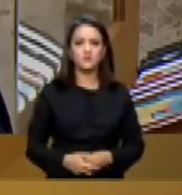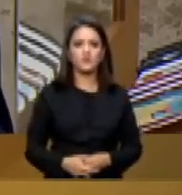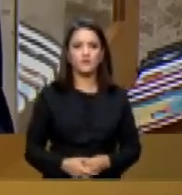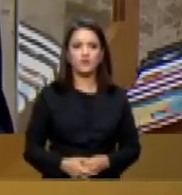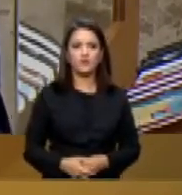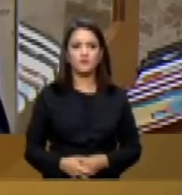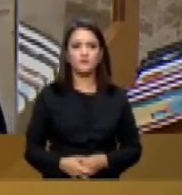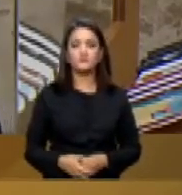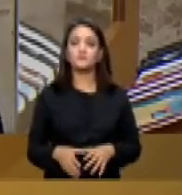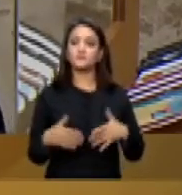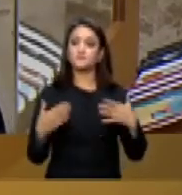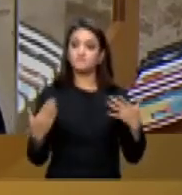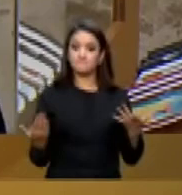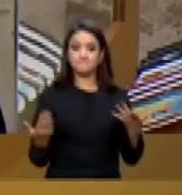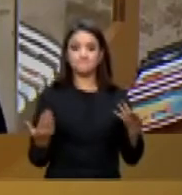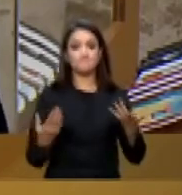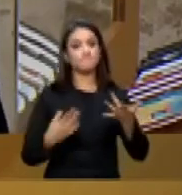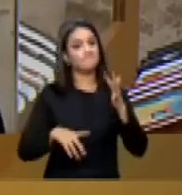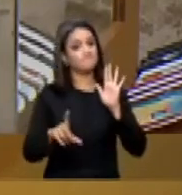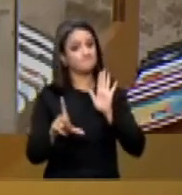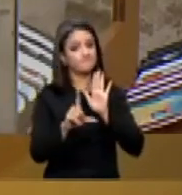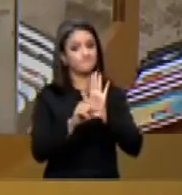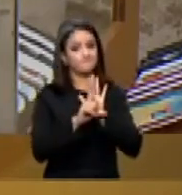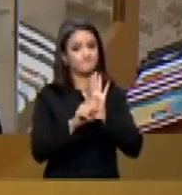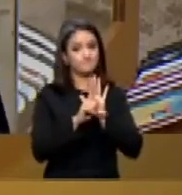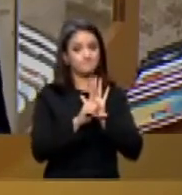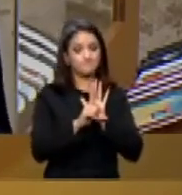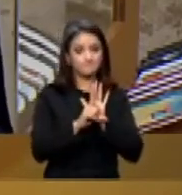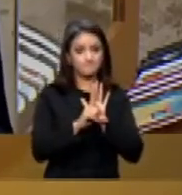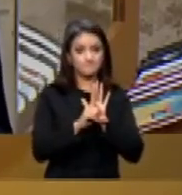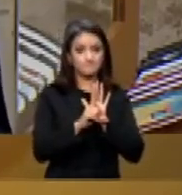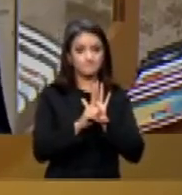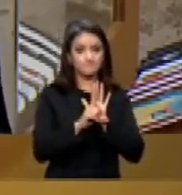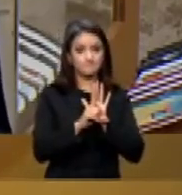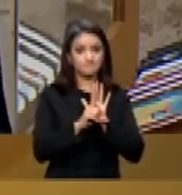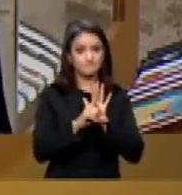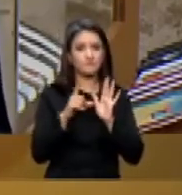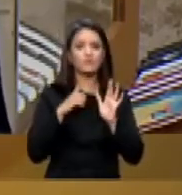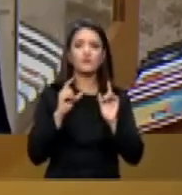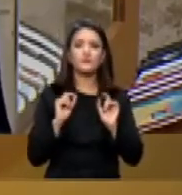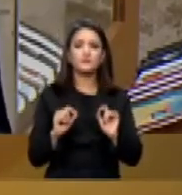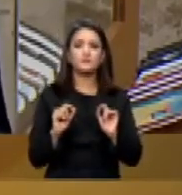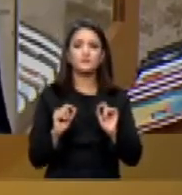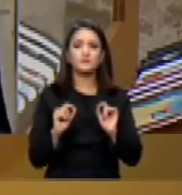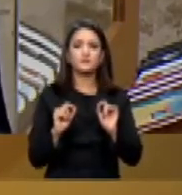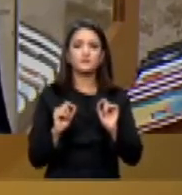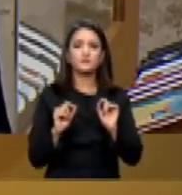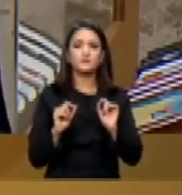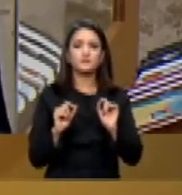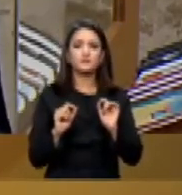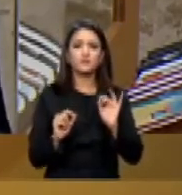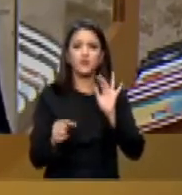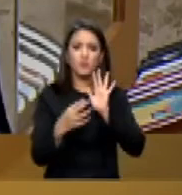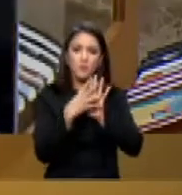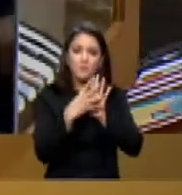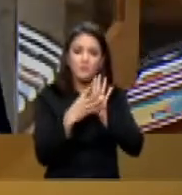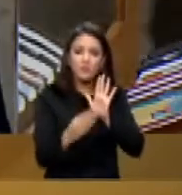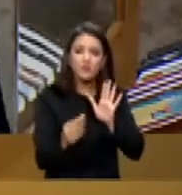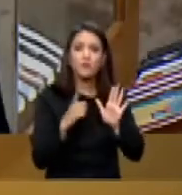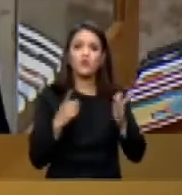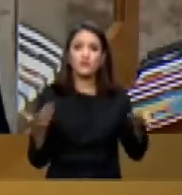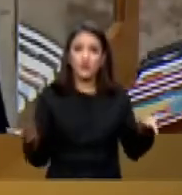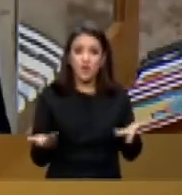O legislador, como todos sabem, considerando que o modelo até então adotado no país para a prestação do